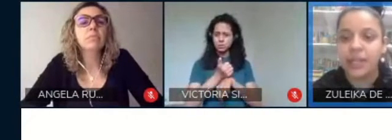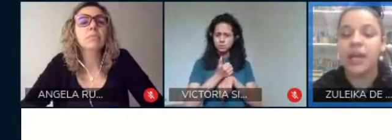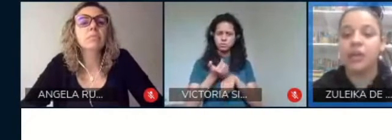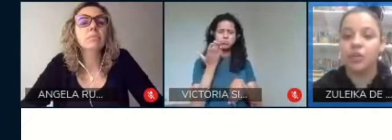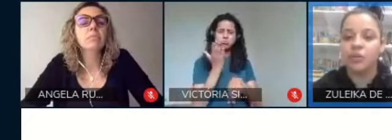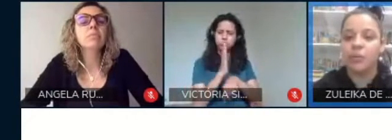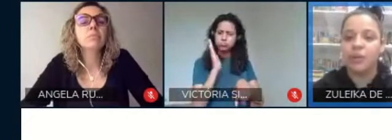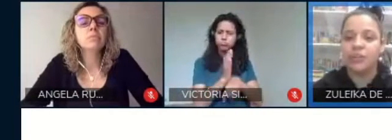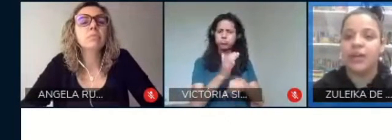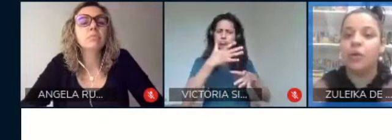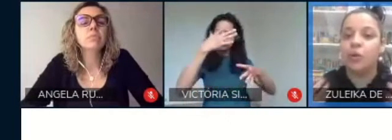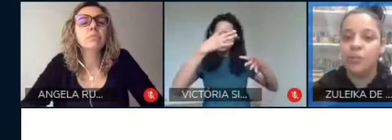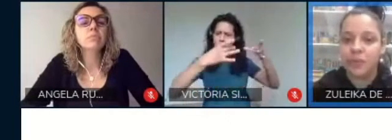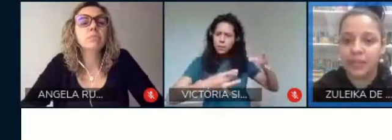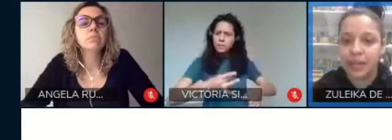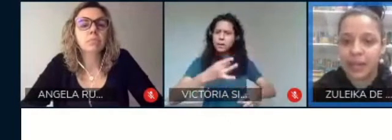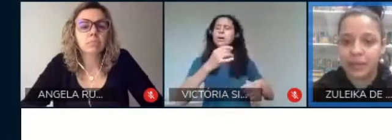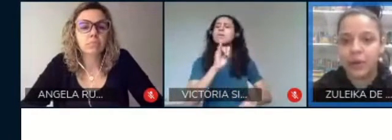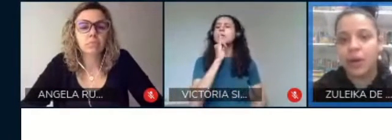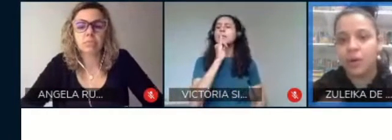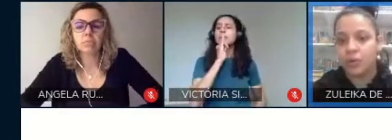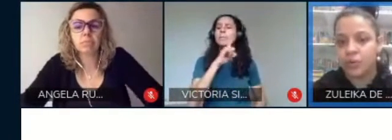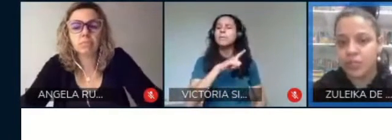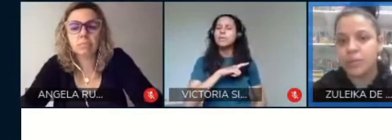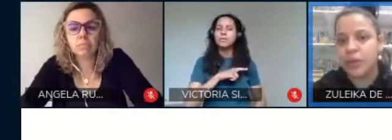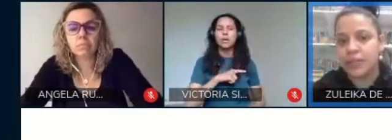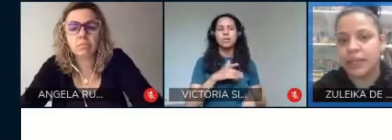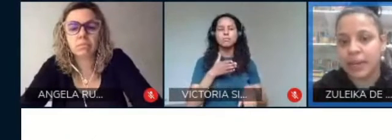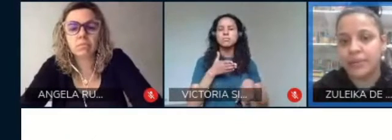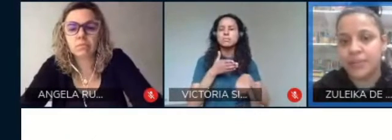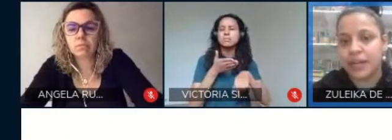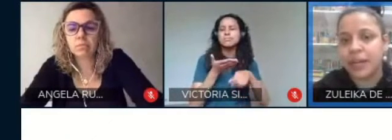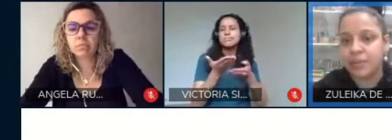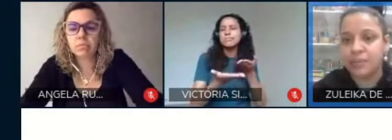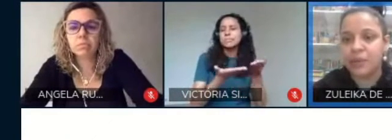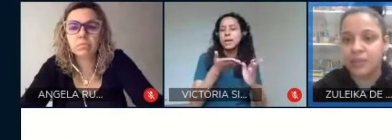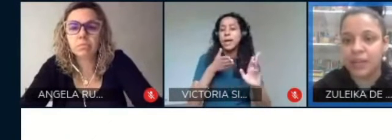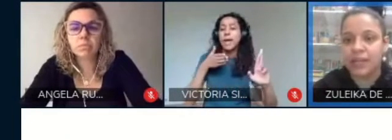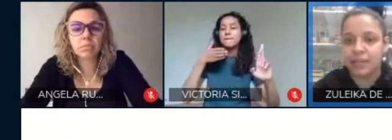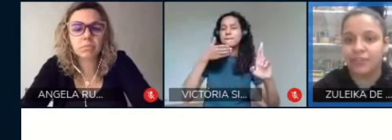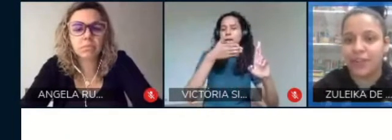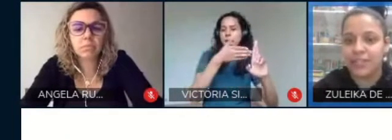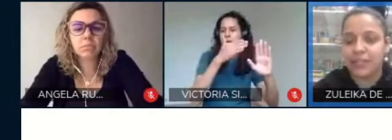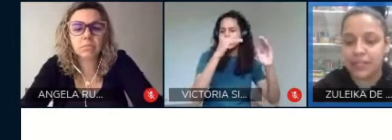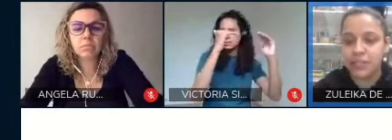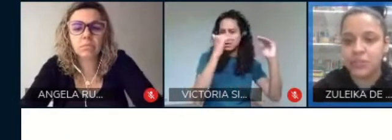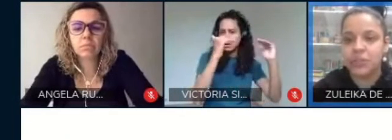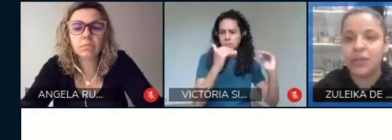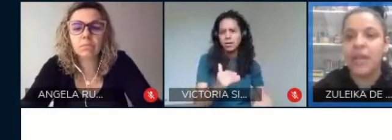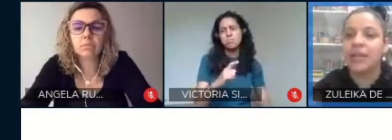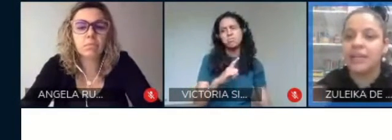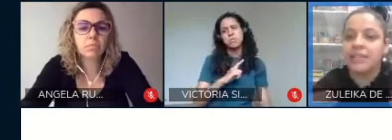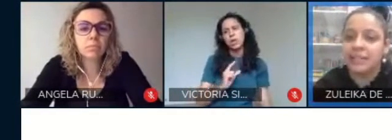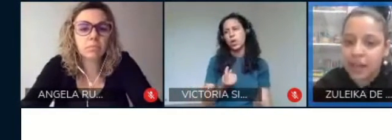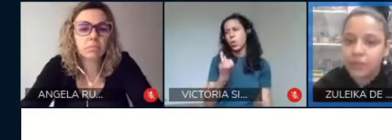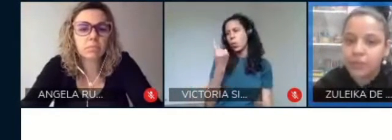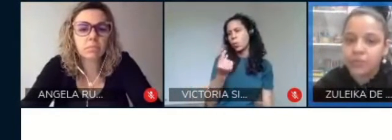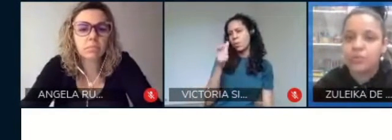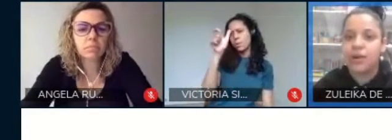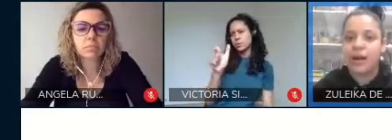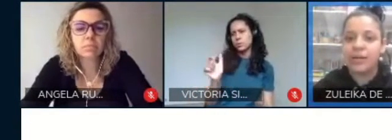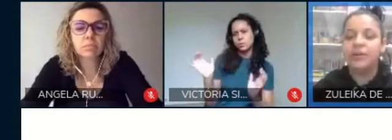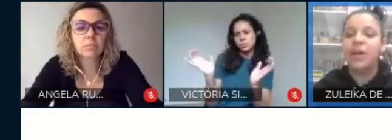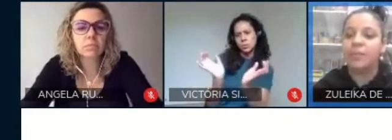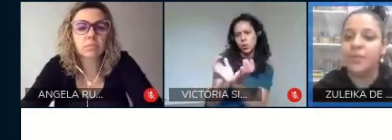de referência. Normalmente é um bibliotecário ou 2 bibliotecários da biblioteca que fazem isso,